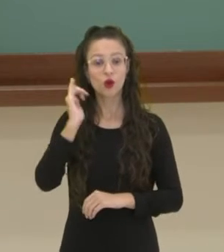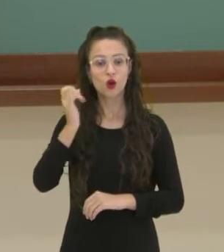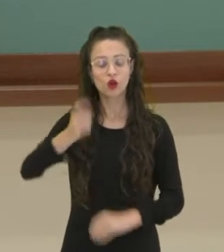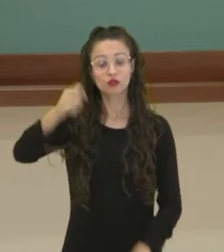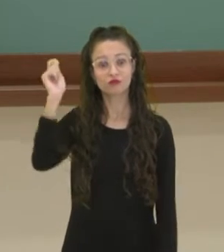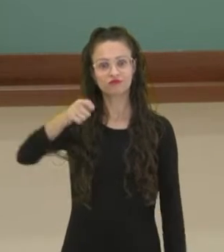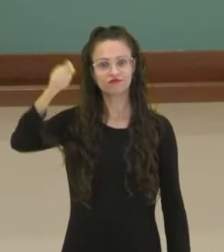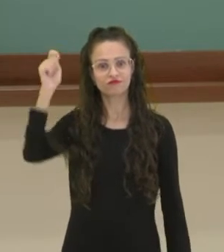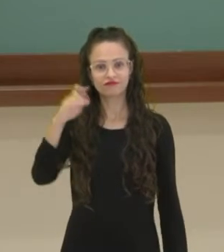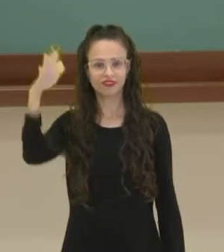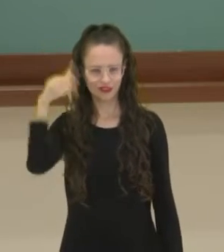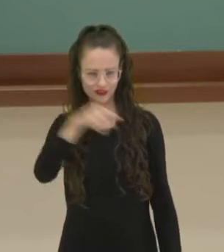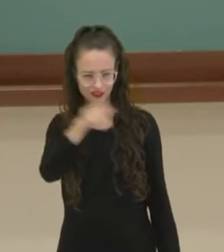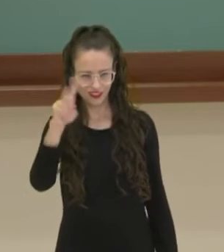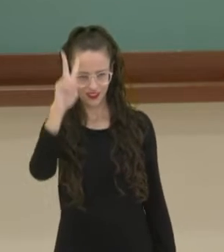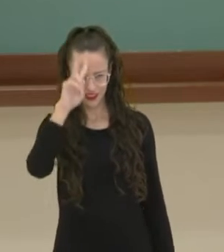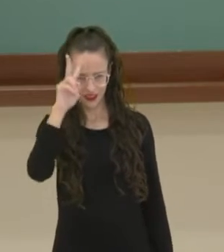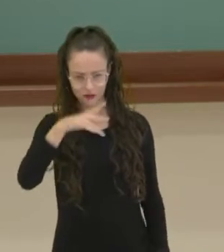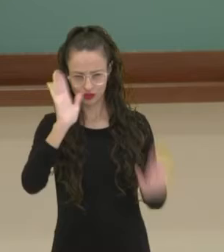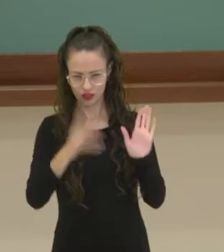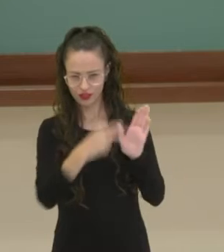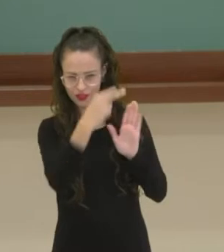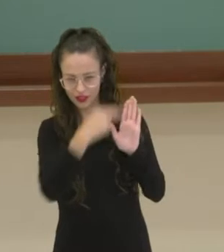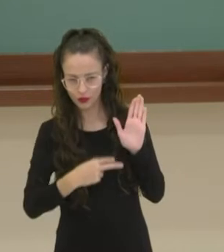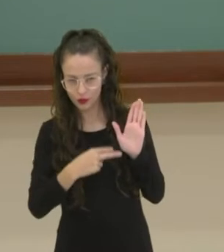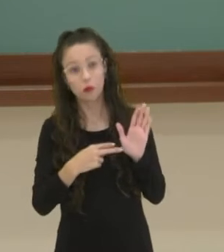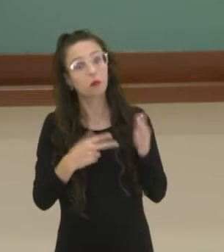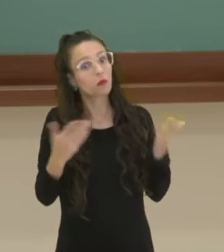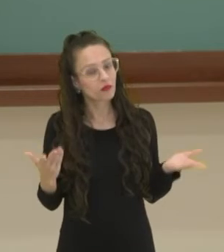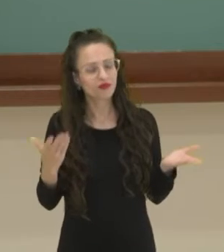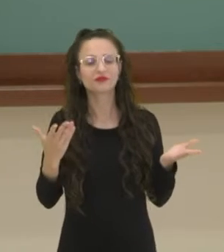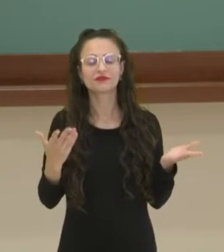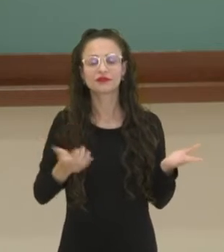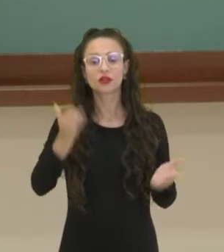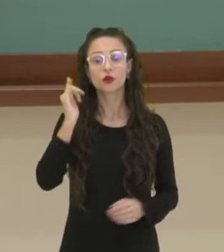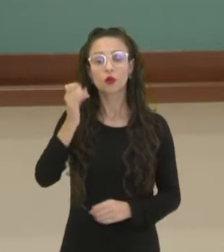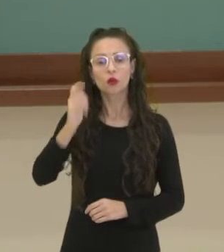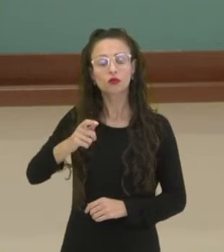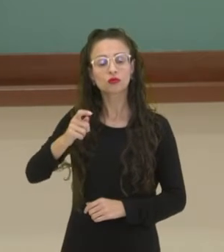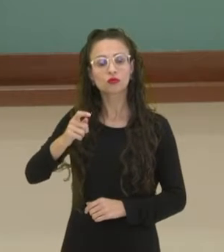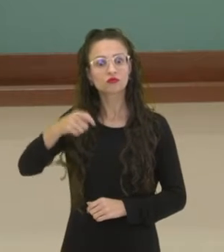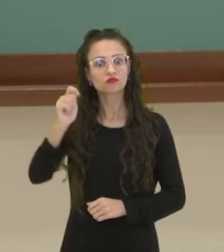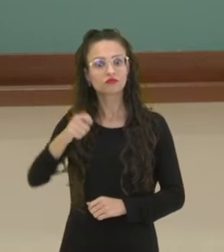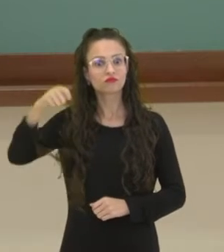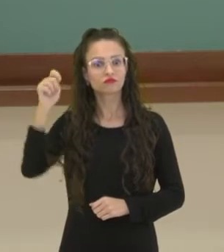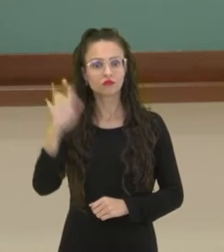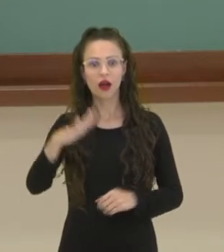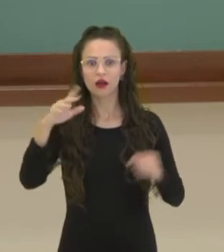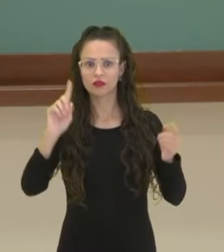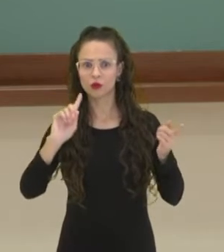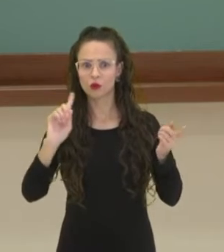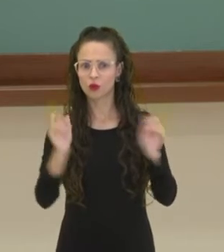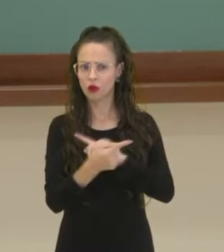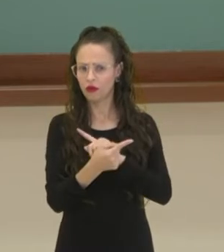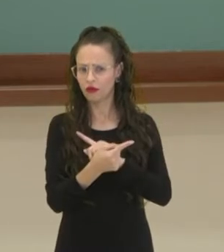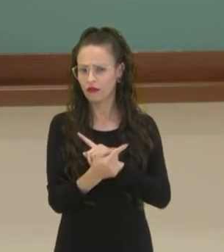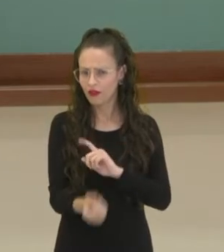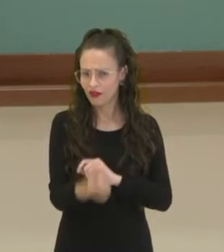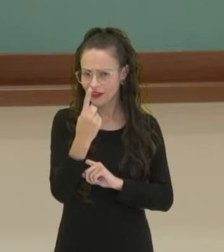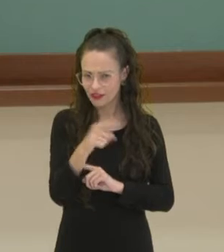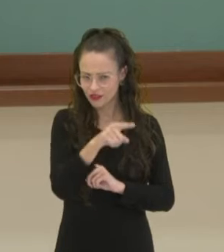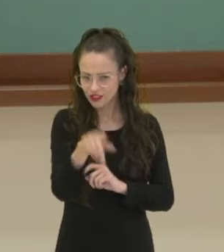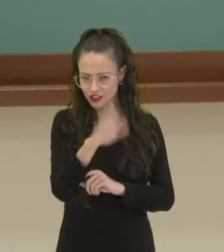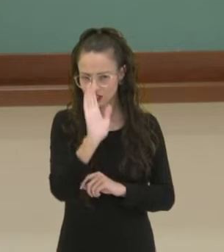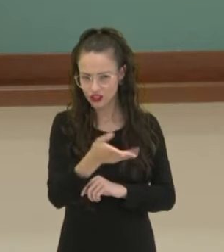especificamente, será que você lembra de ter lido algum? E um conto de fadas às avessas, como seria? Será que você já